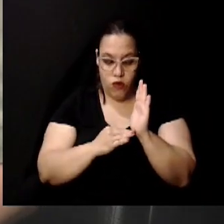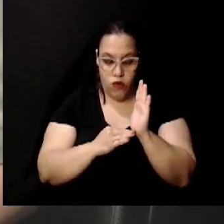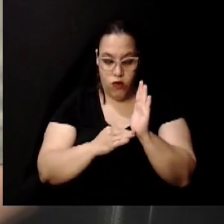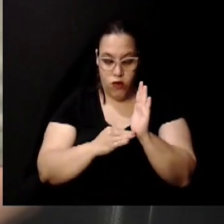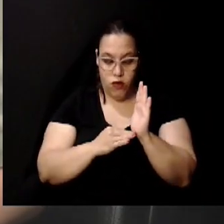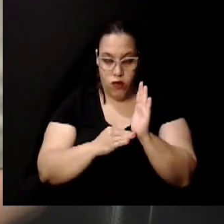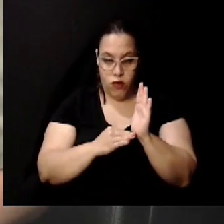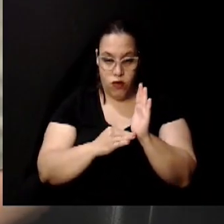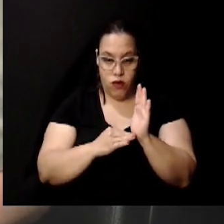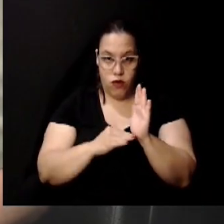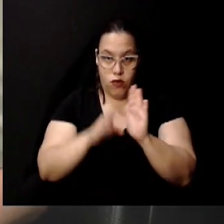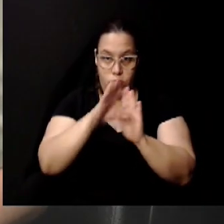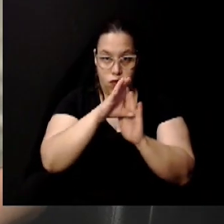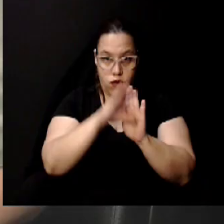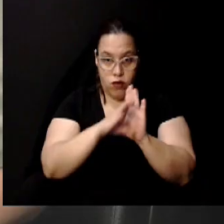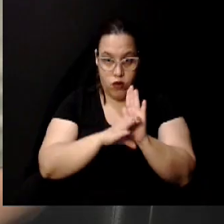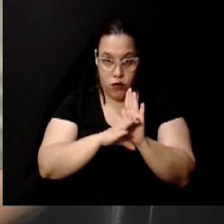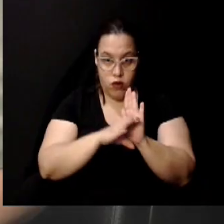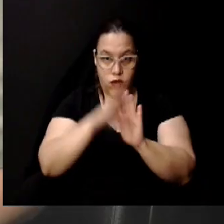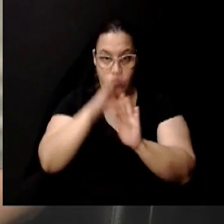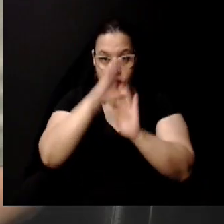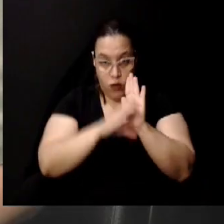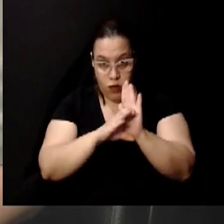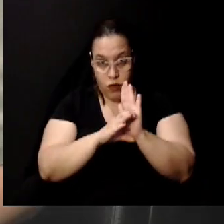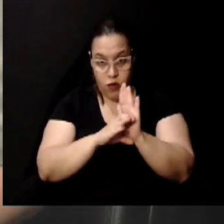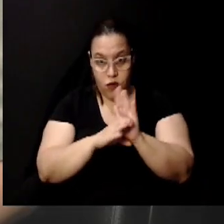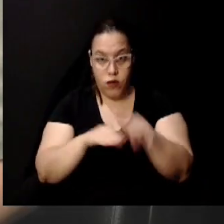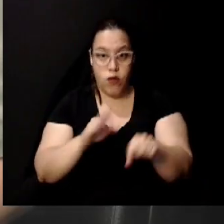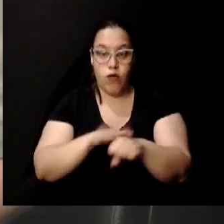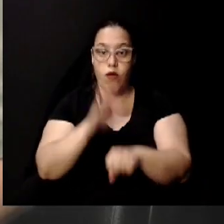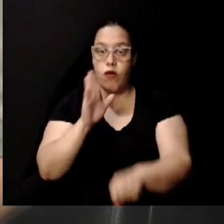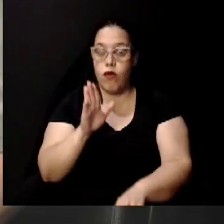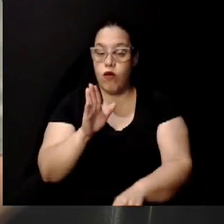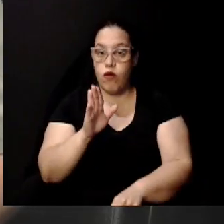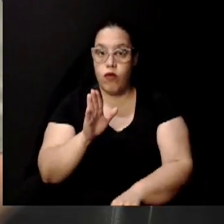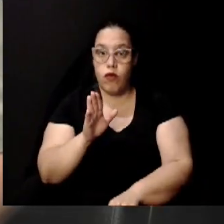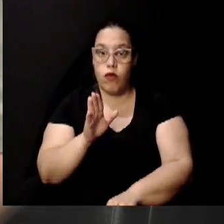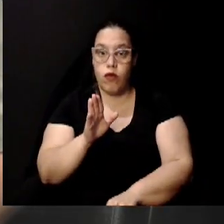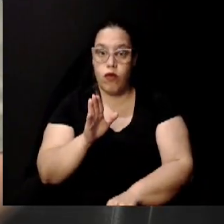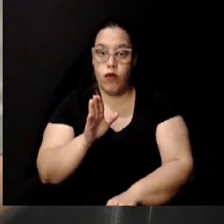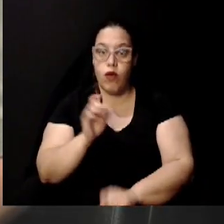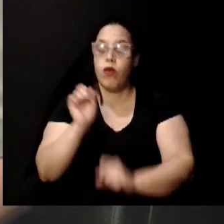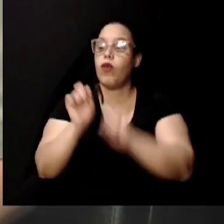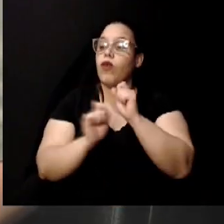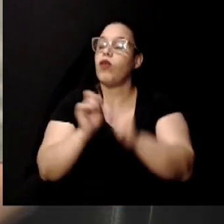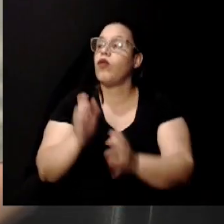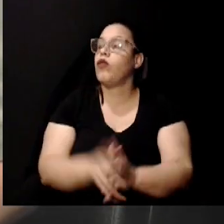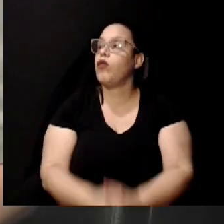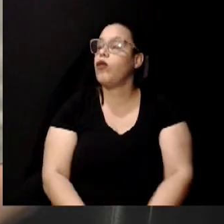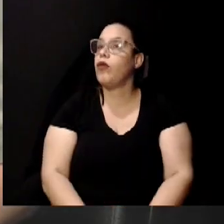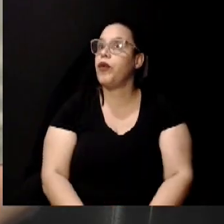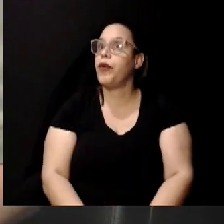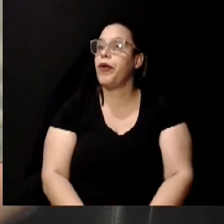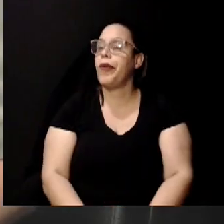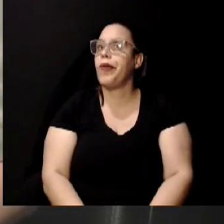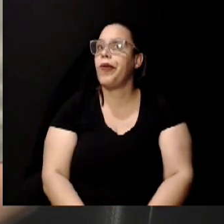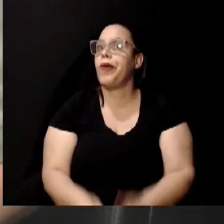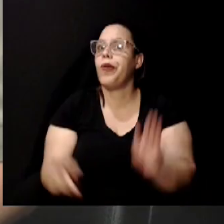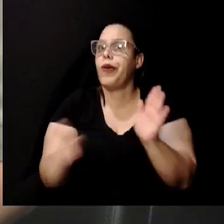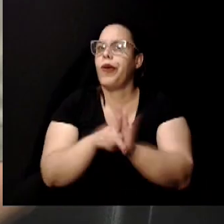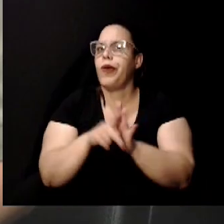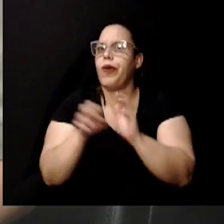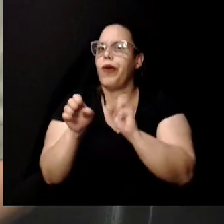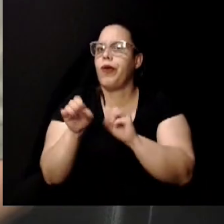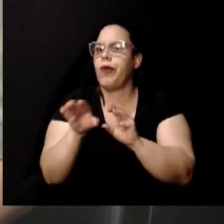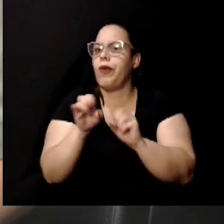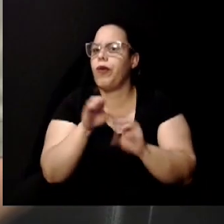conteúdos curriculares. E mais do que isso, porque tem uma questão que é algo próprio do ato de educar, que não